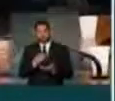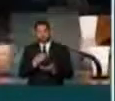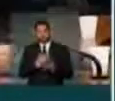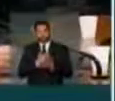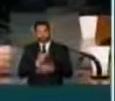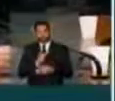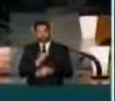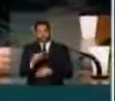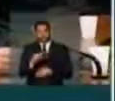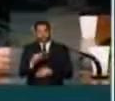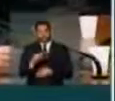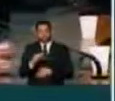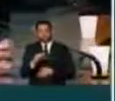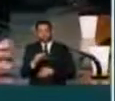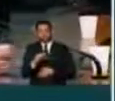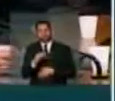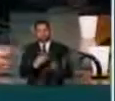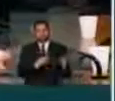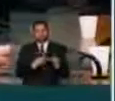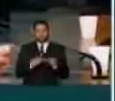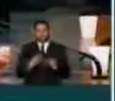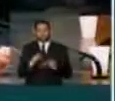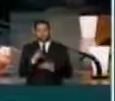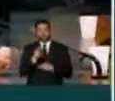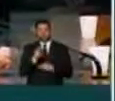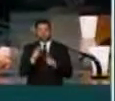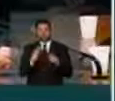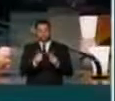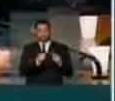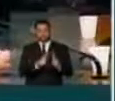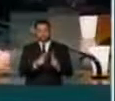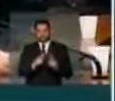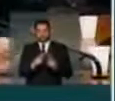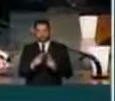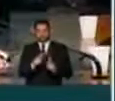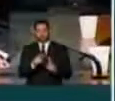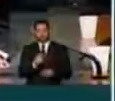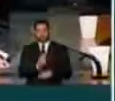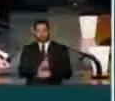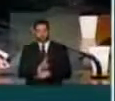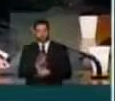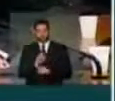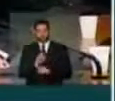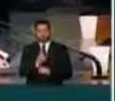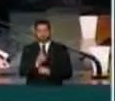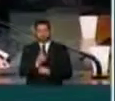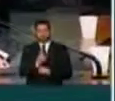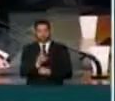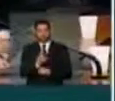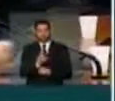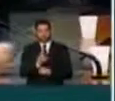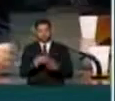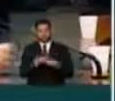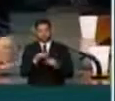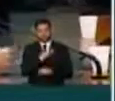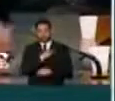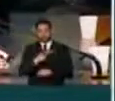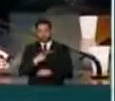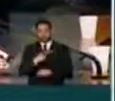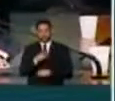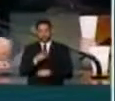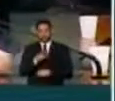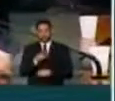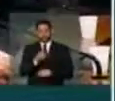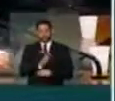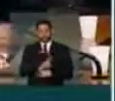Santa Catarina, visitando os 5 portos catarinenses, representantes, inclusive o ministro dos portos, se não puder